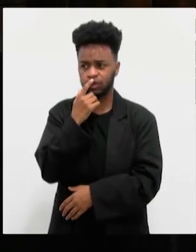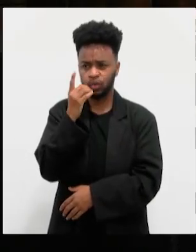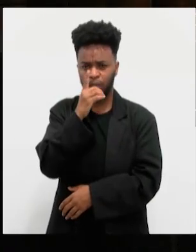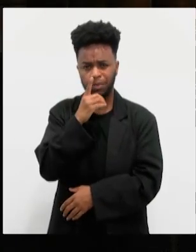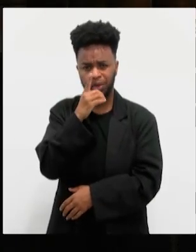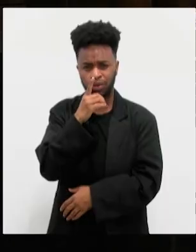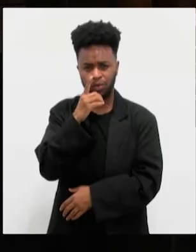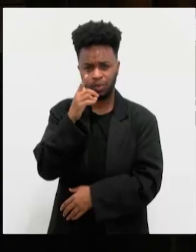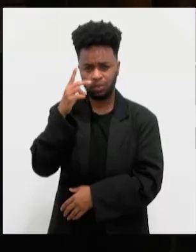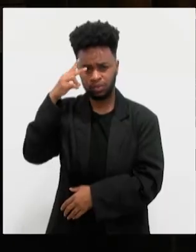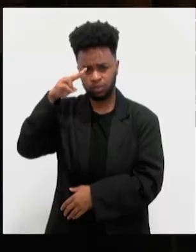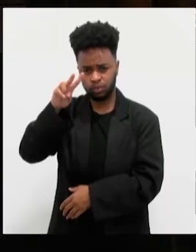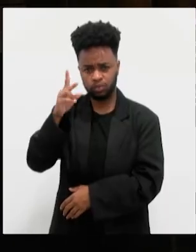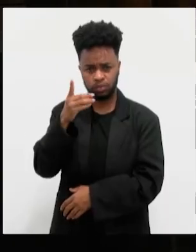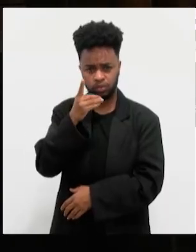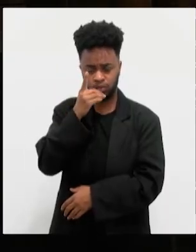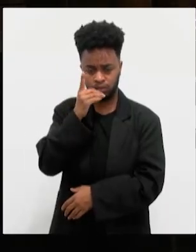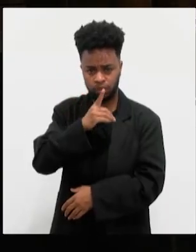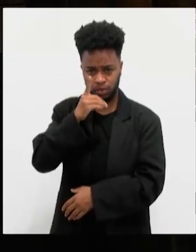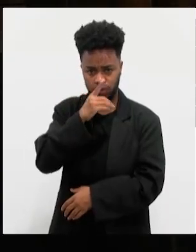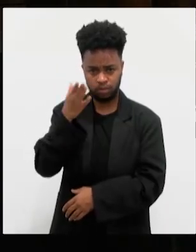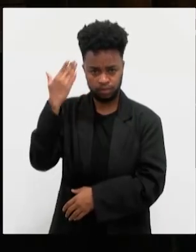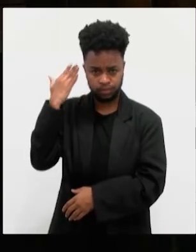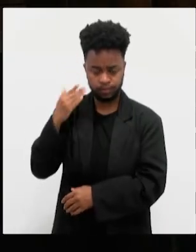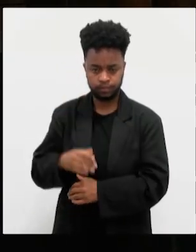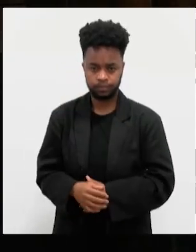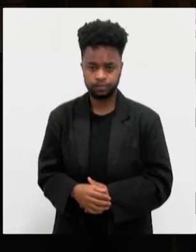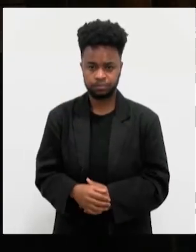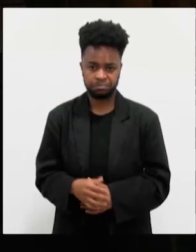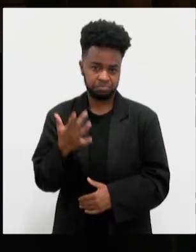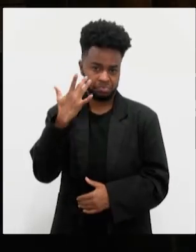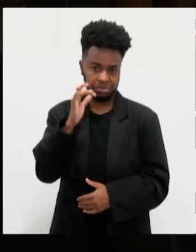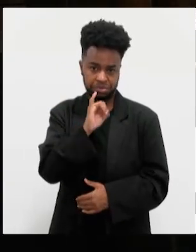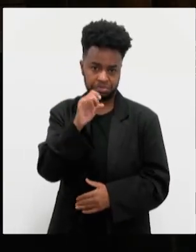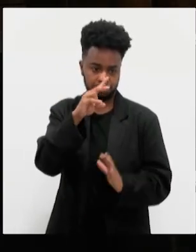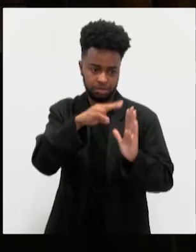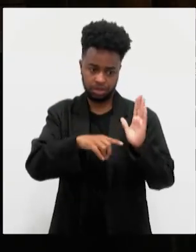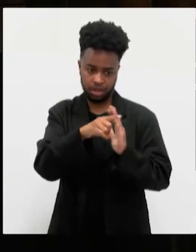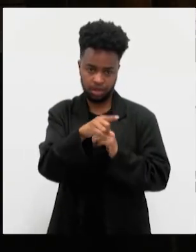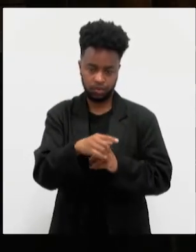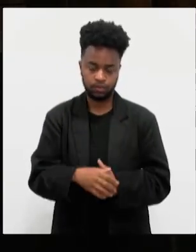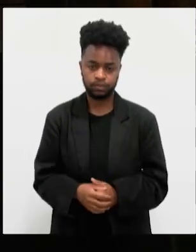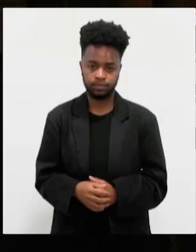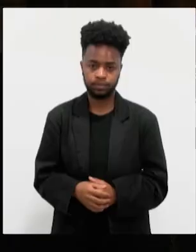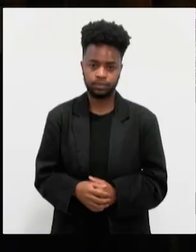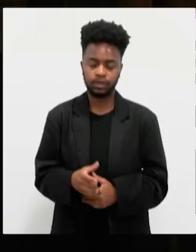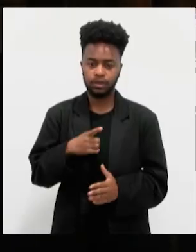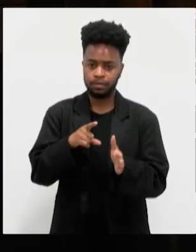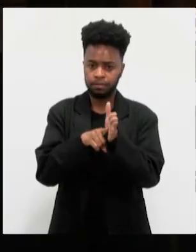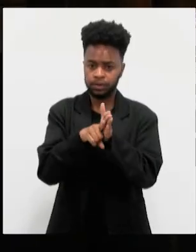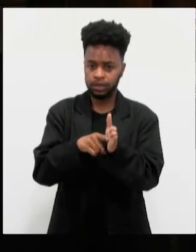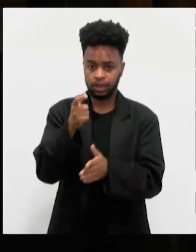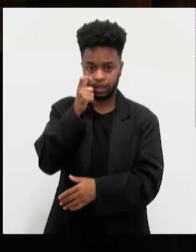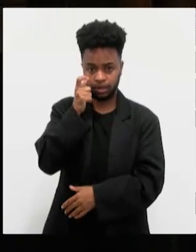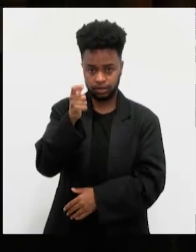domingo retrasado, não sei se Vossa Excelência viu. Uma pesquisa muito